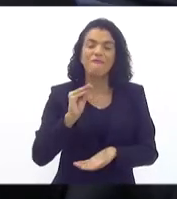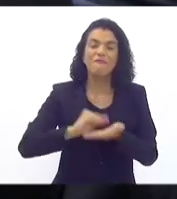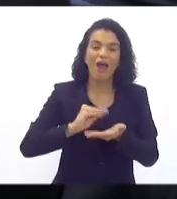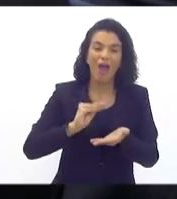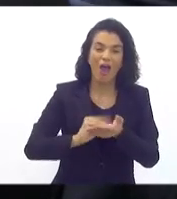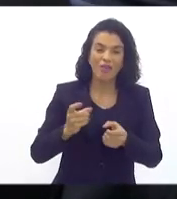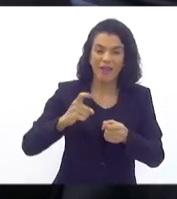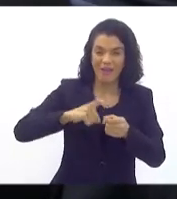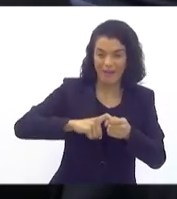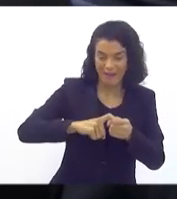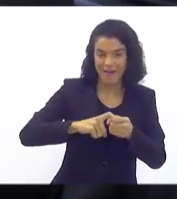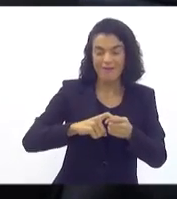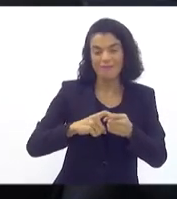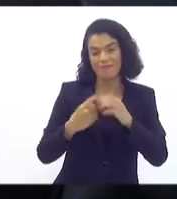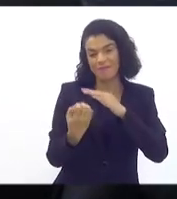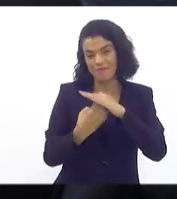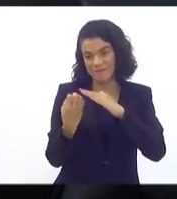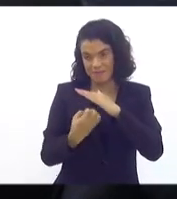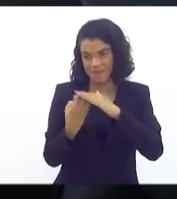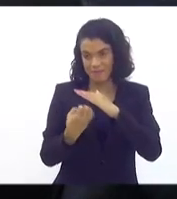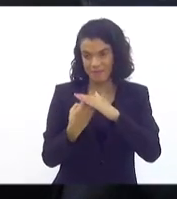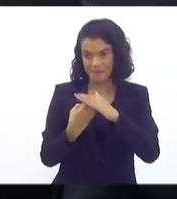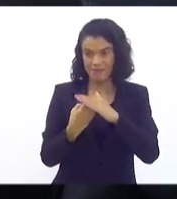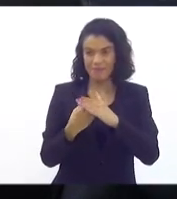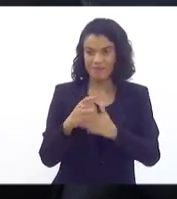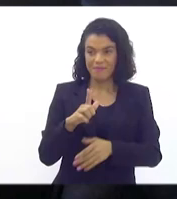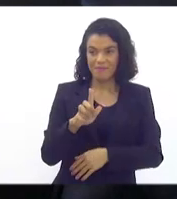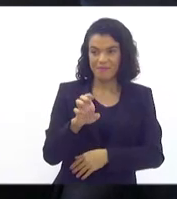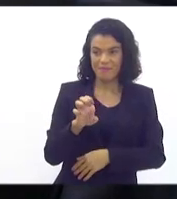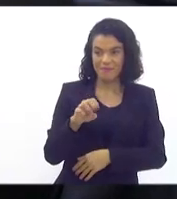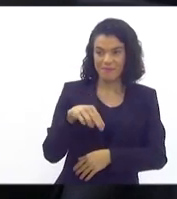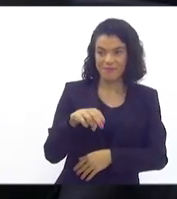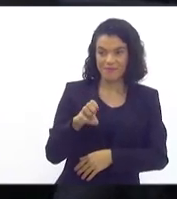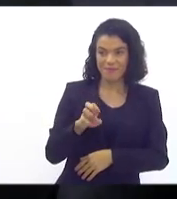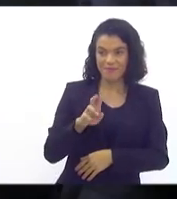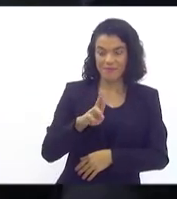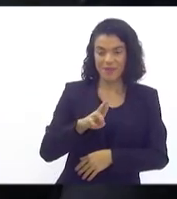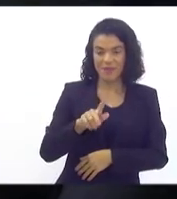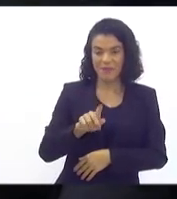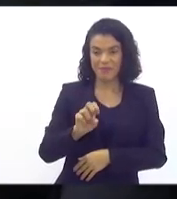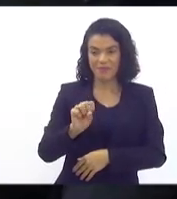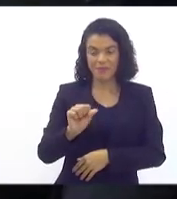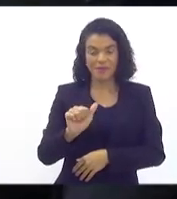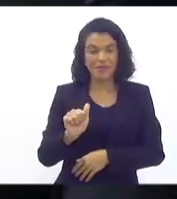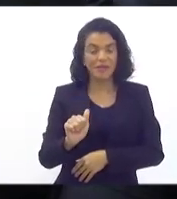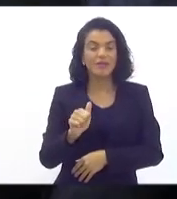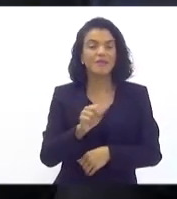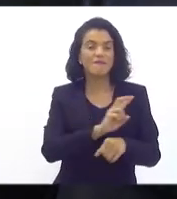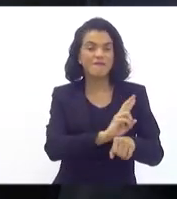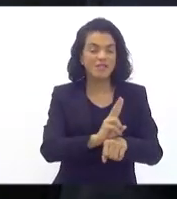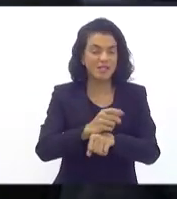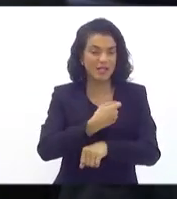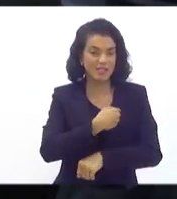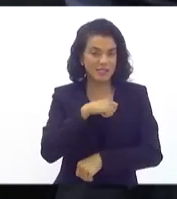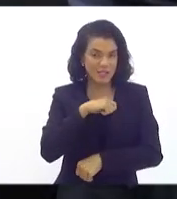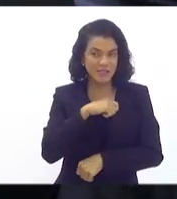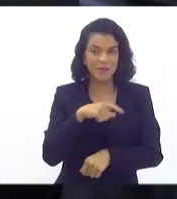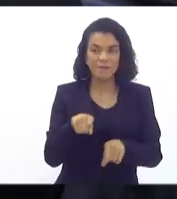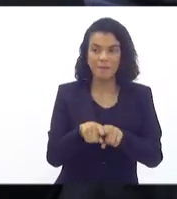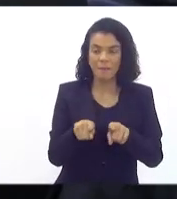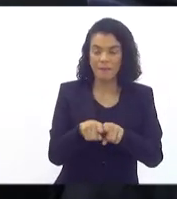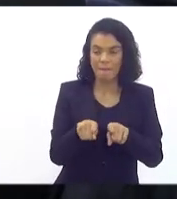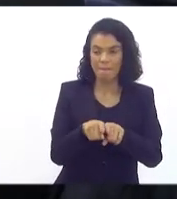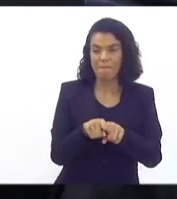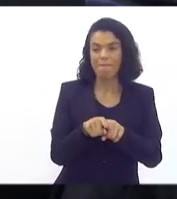que tira forças por Óbvio da genésia que poderia fazer esse papel também é fiscalizatório ampliar os braços